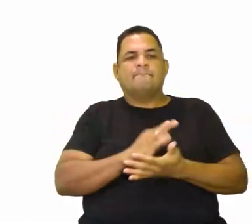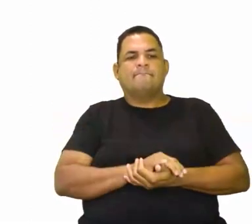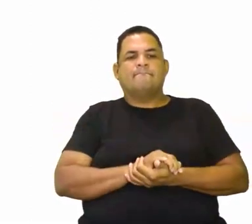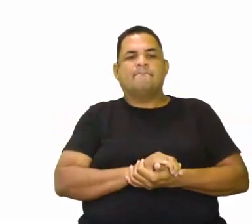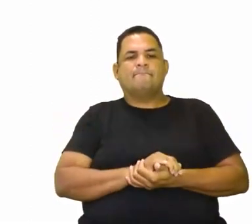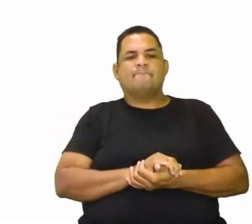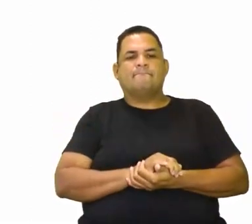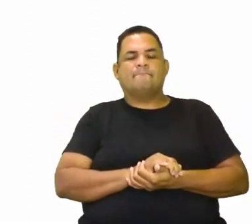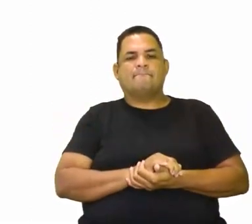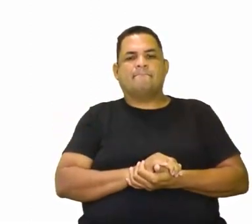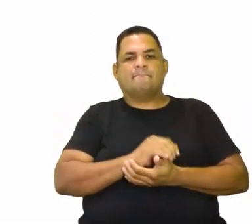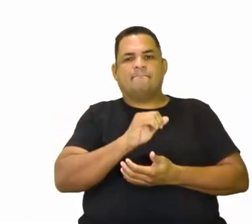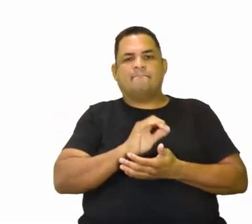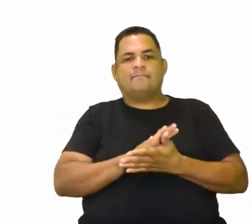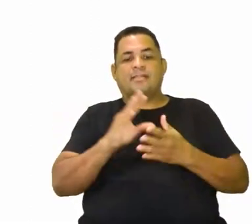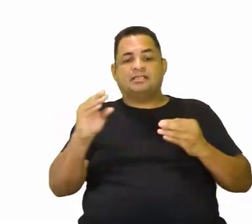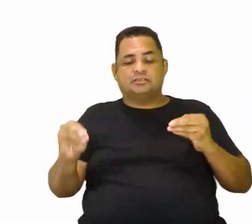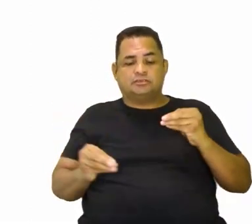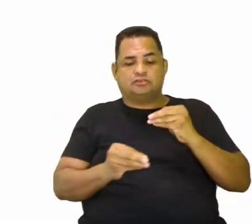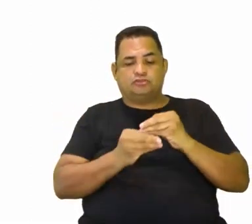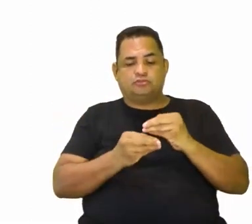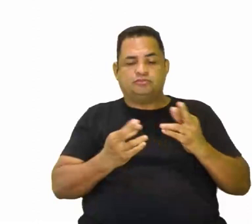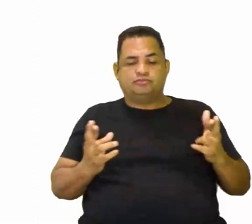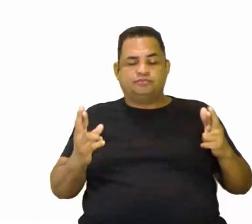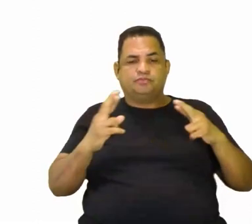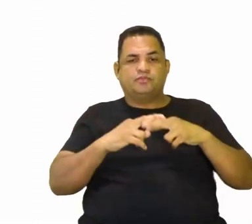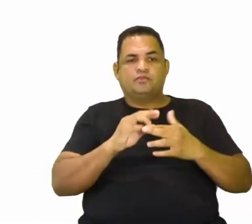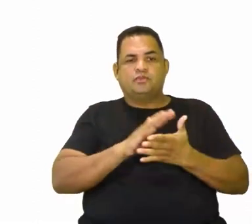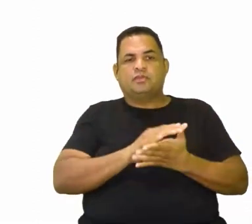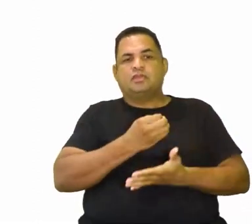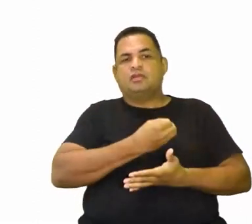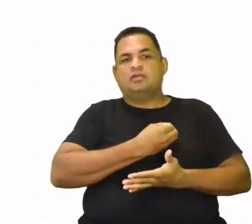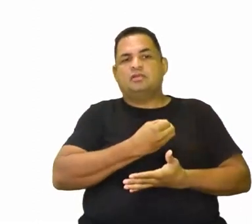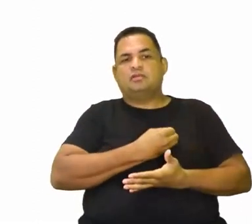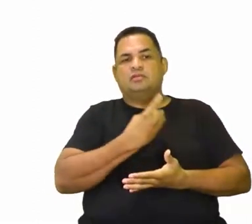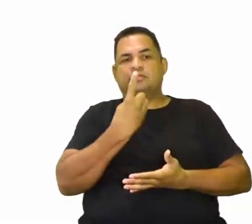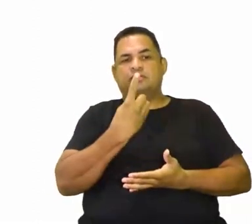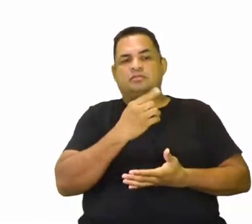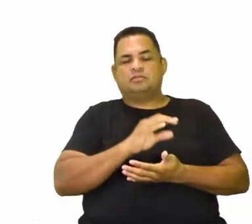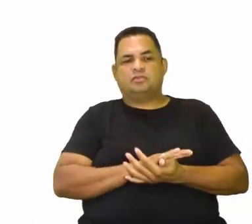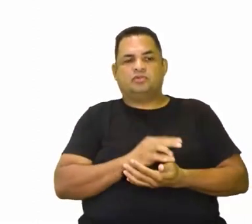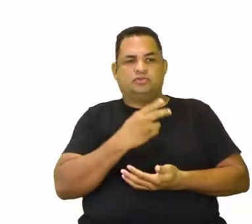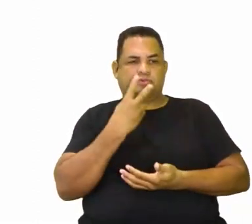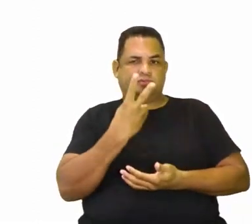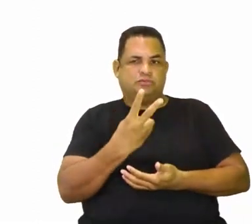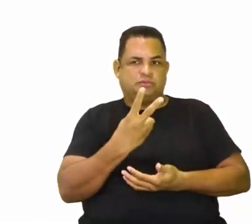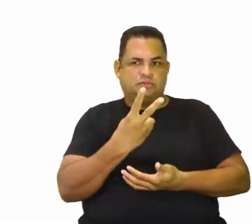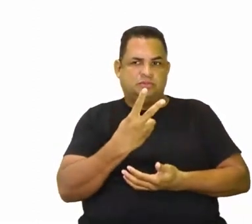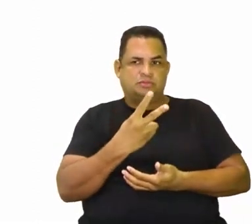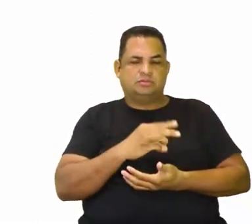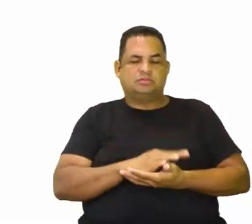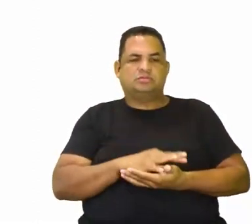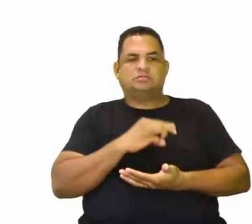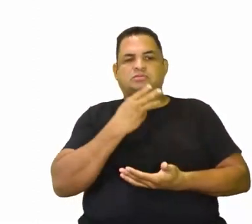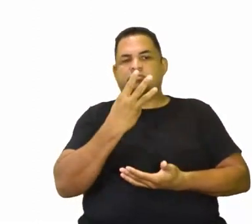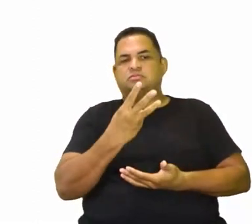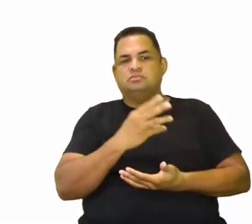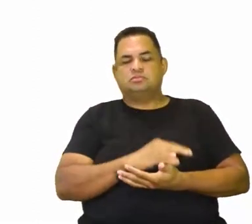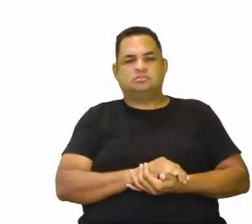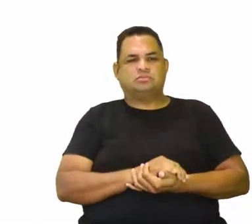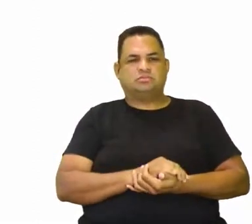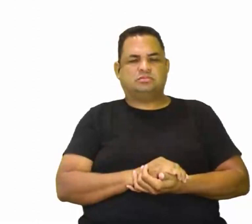de adição. E aí nós temos a reação número 1, a reação número 2 e a reação número